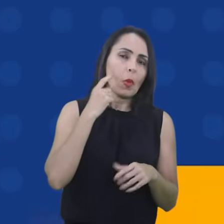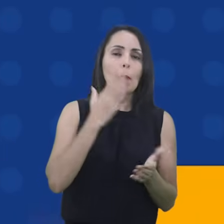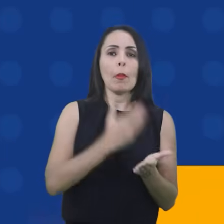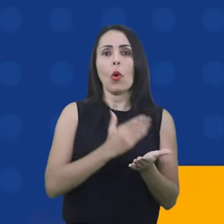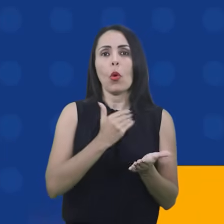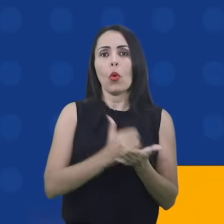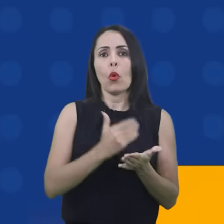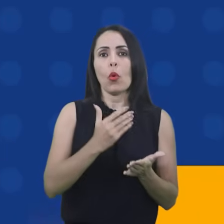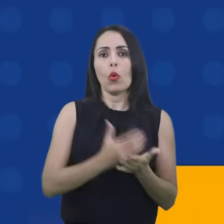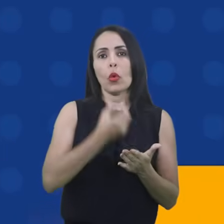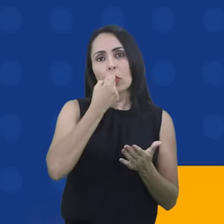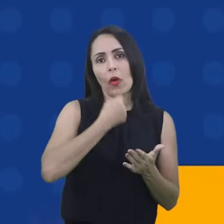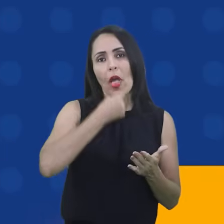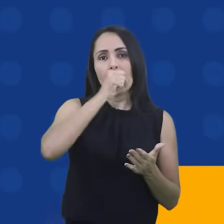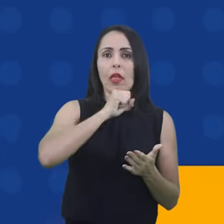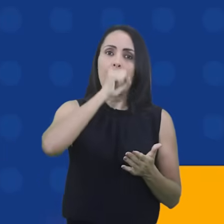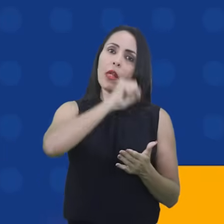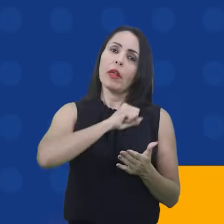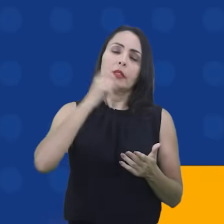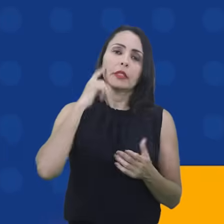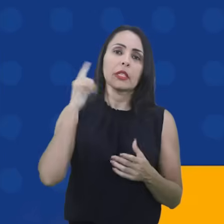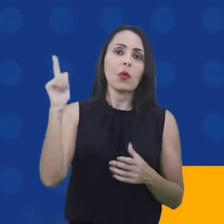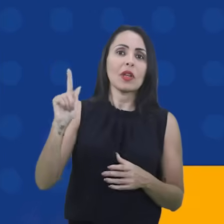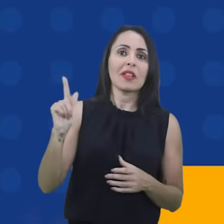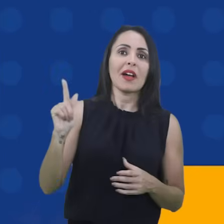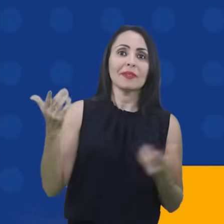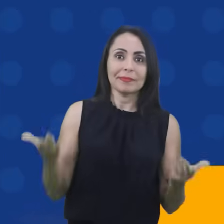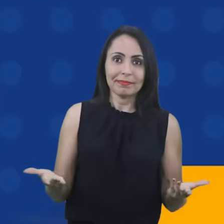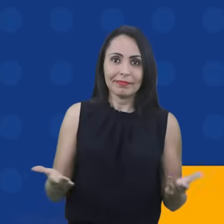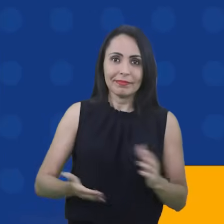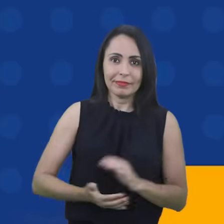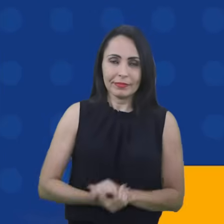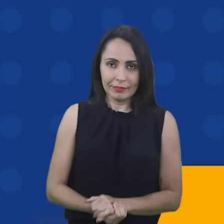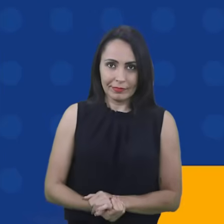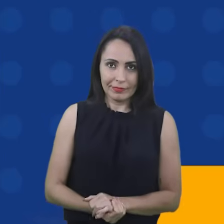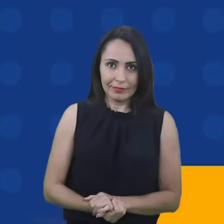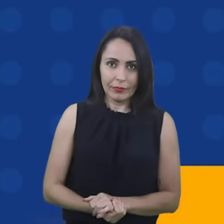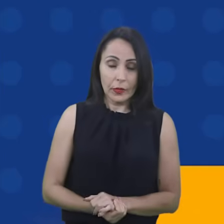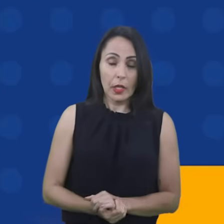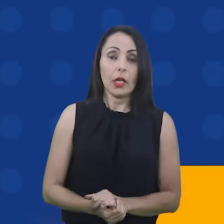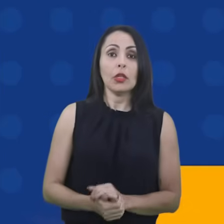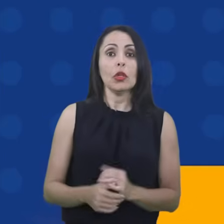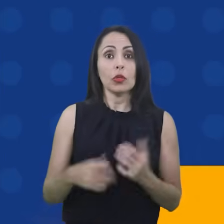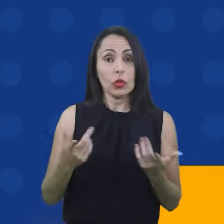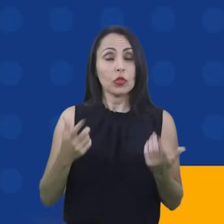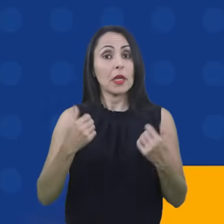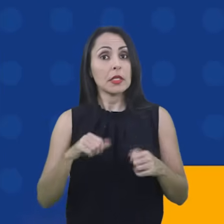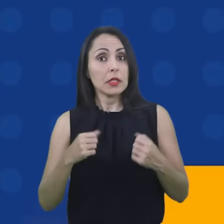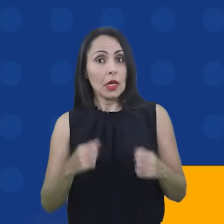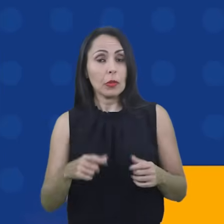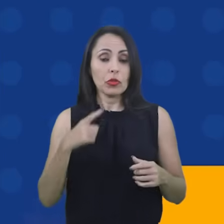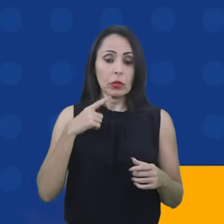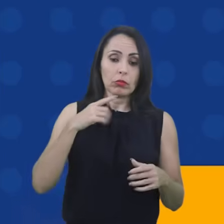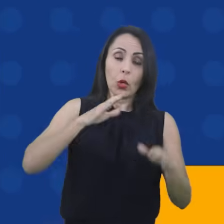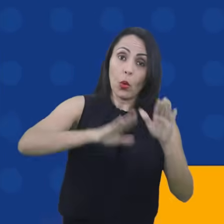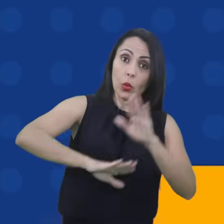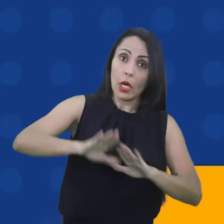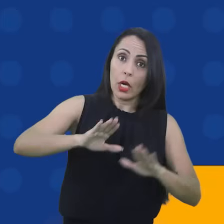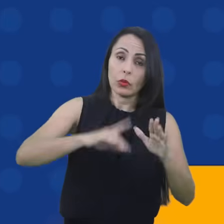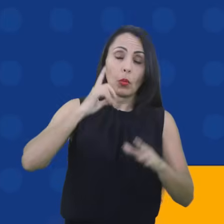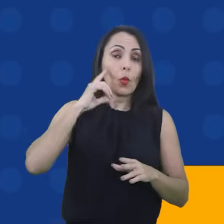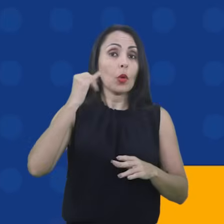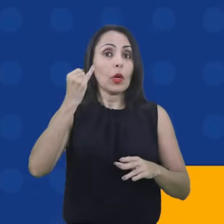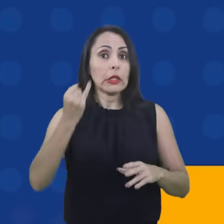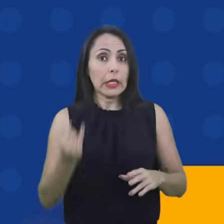recheados, sorvetes e refrigerantes, né? Então, devemos tomar, né, um certo cuidado com esse tipo de